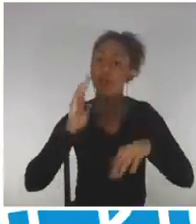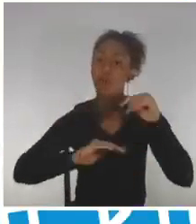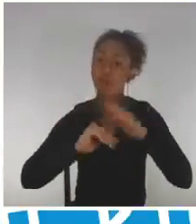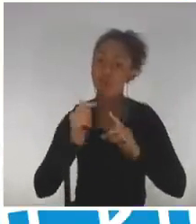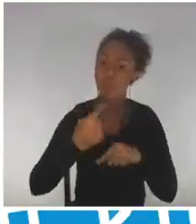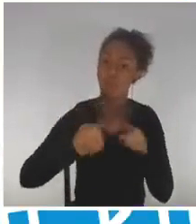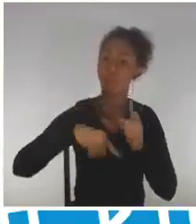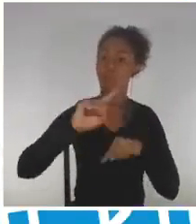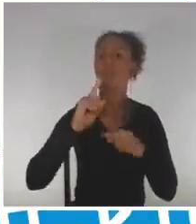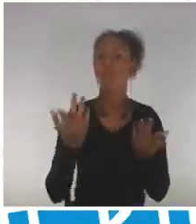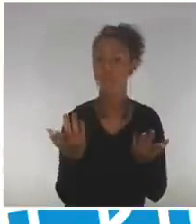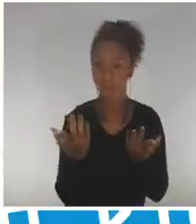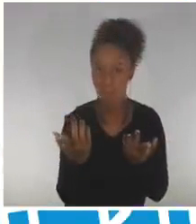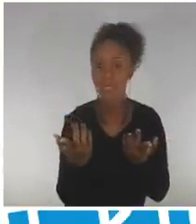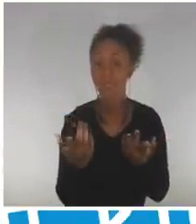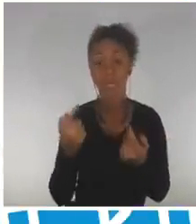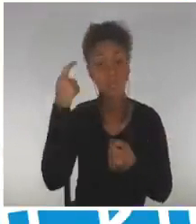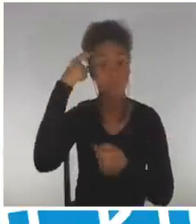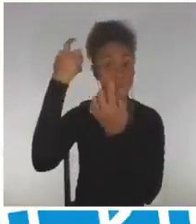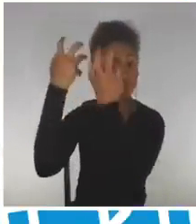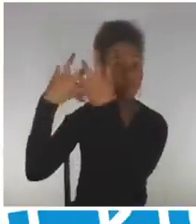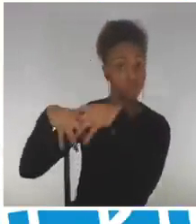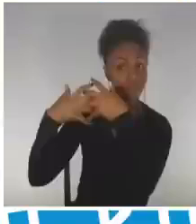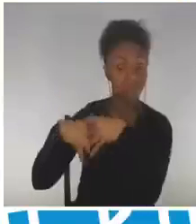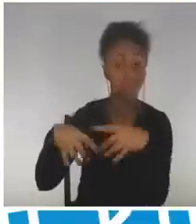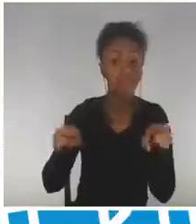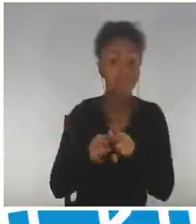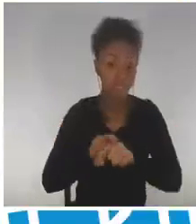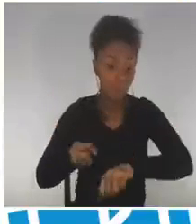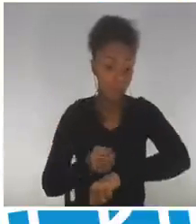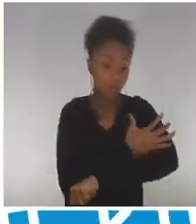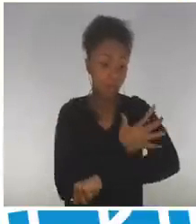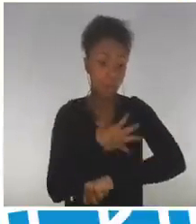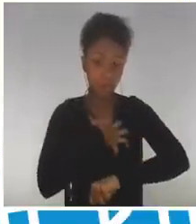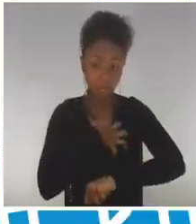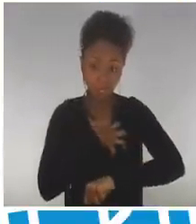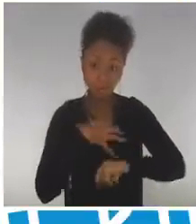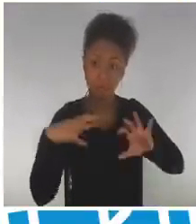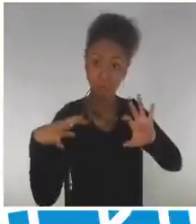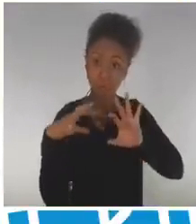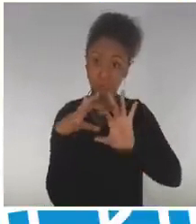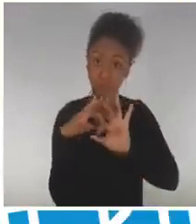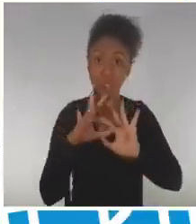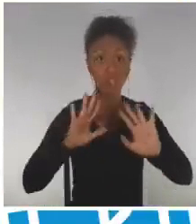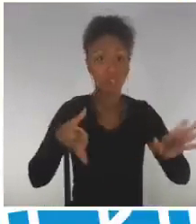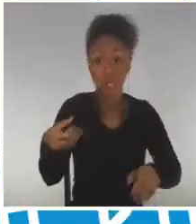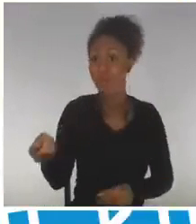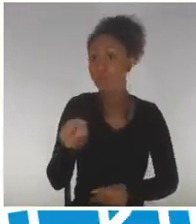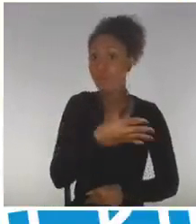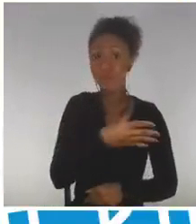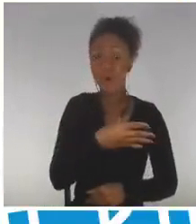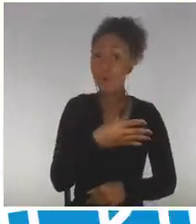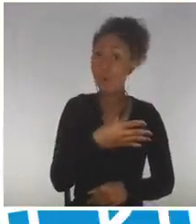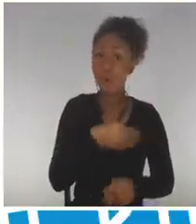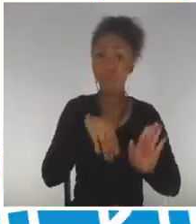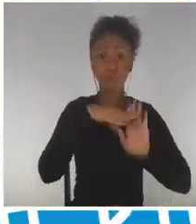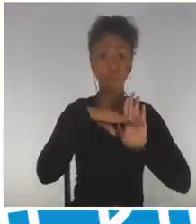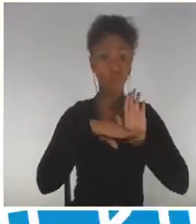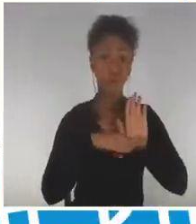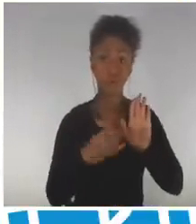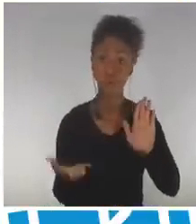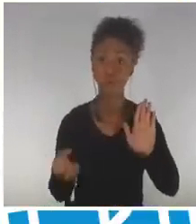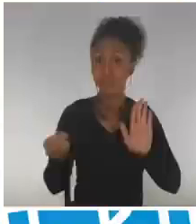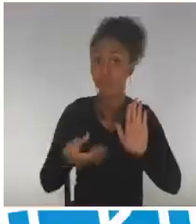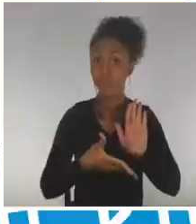cognitivas com as competências socioemocionais, criou um novo padrão. A